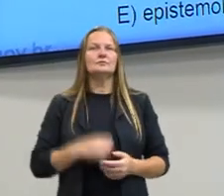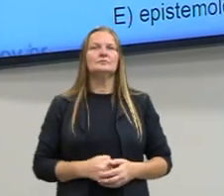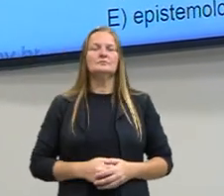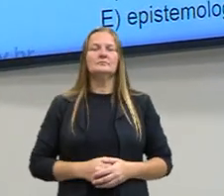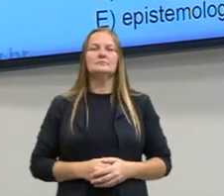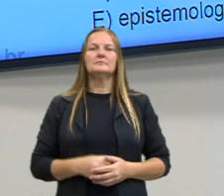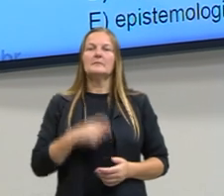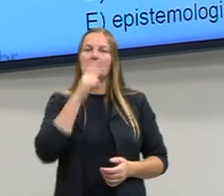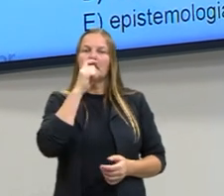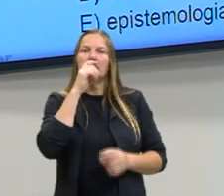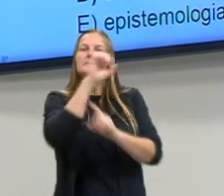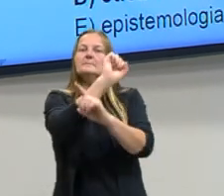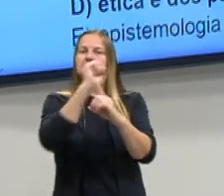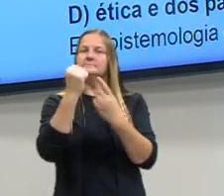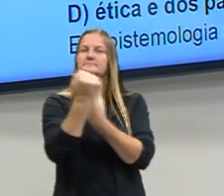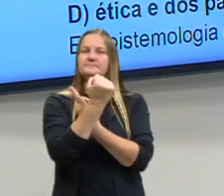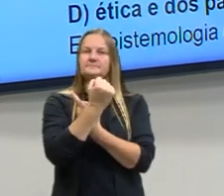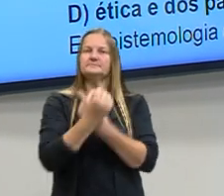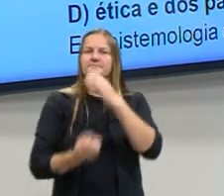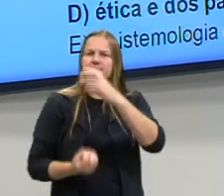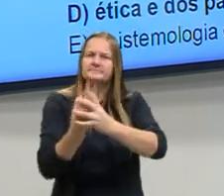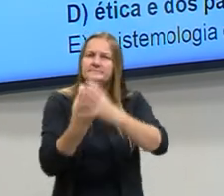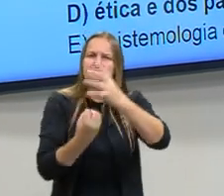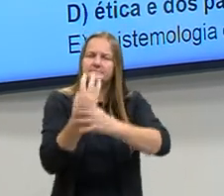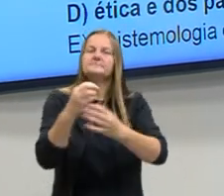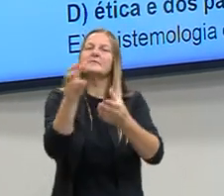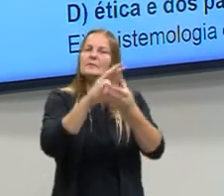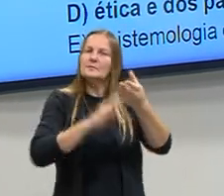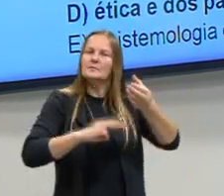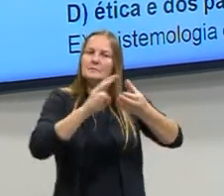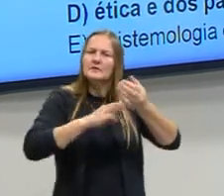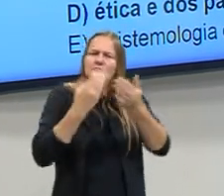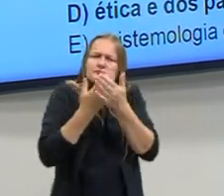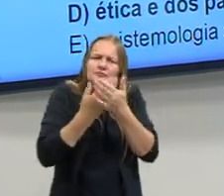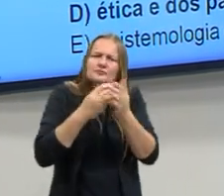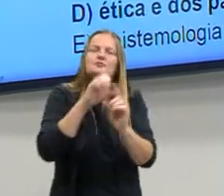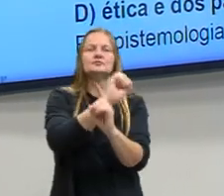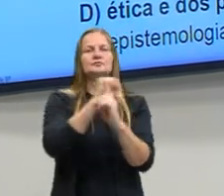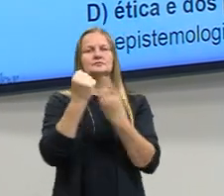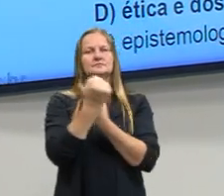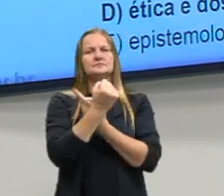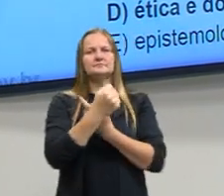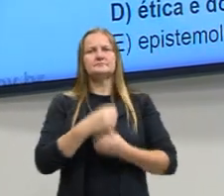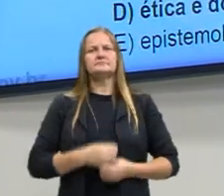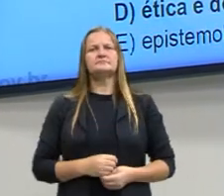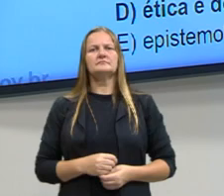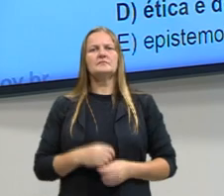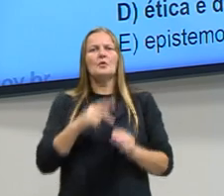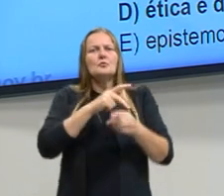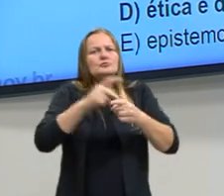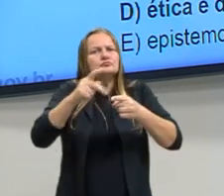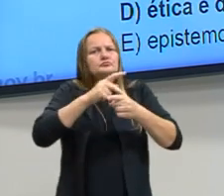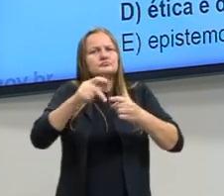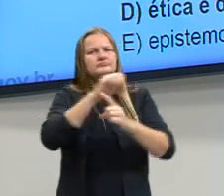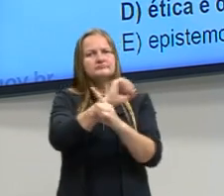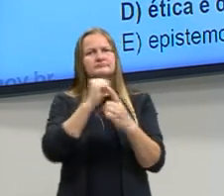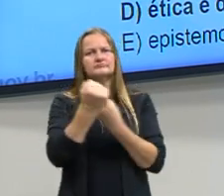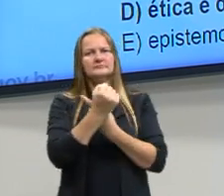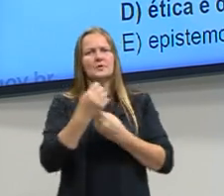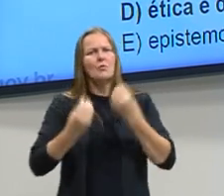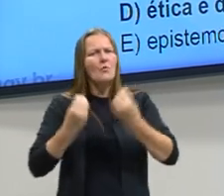entre os pais da sociologia ele que cria esse método para estudo da sociedade estudo dos padrões sociais